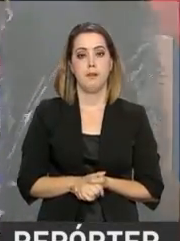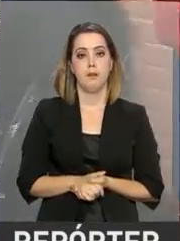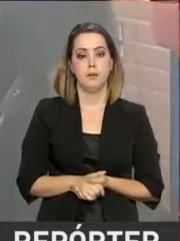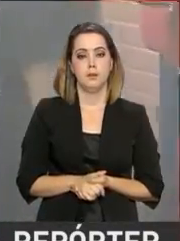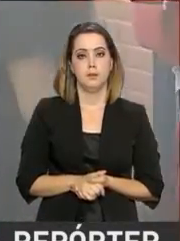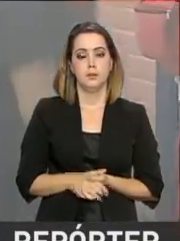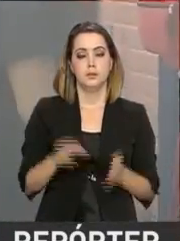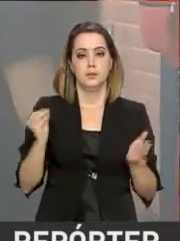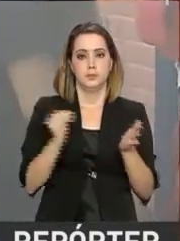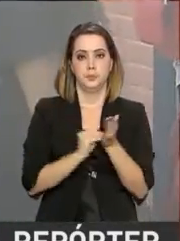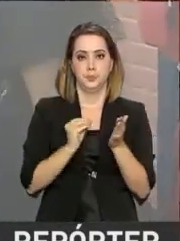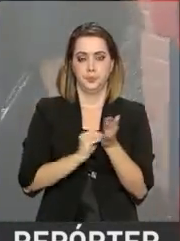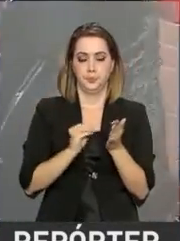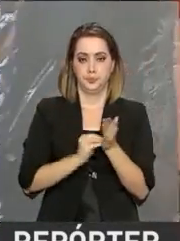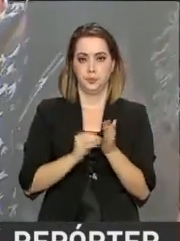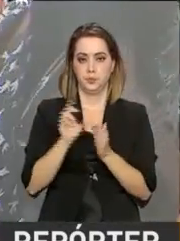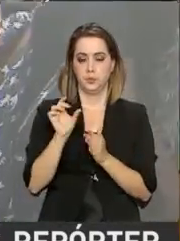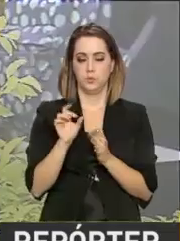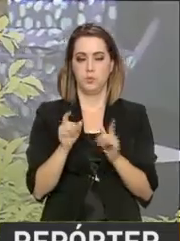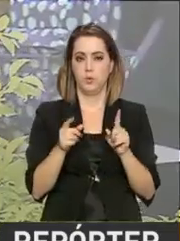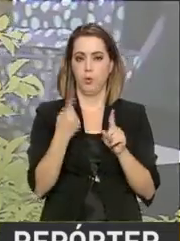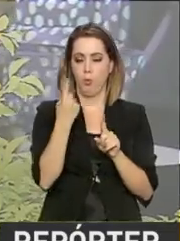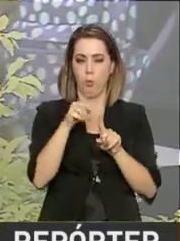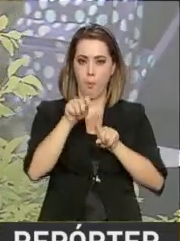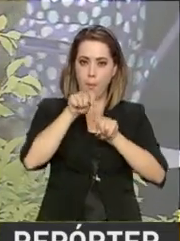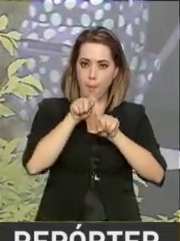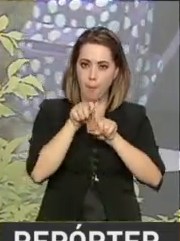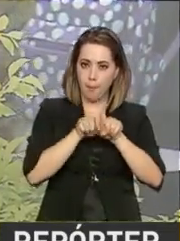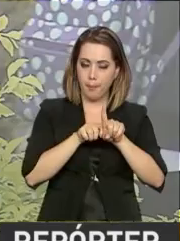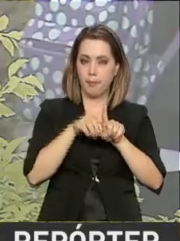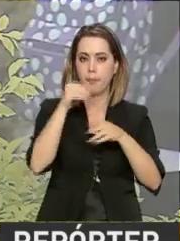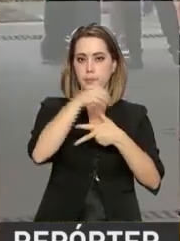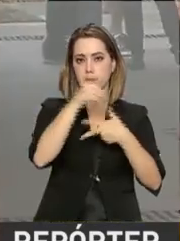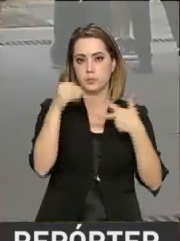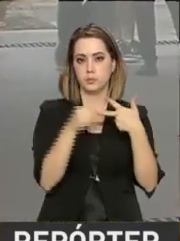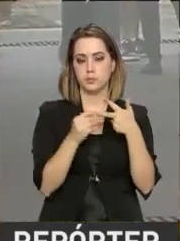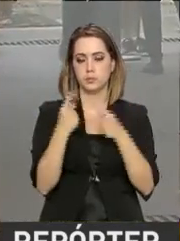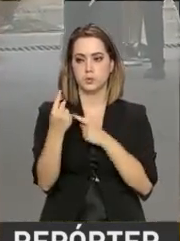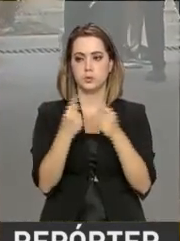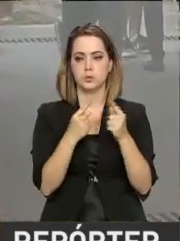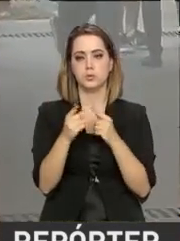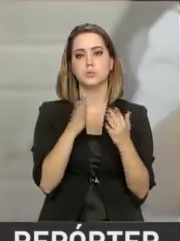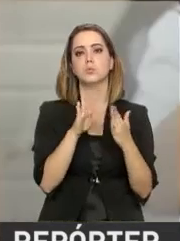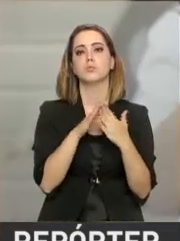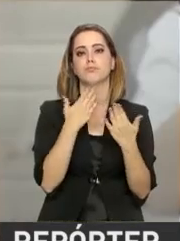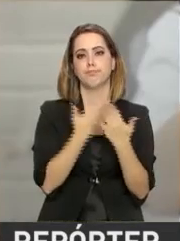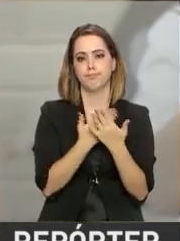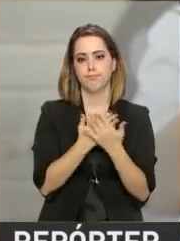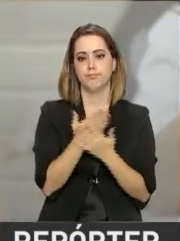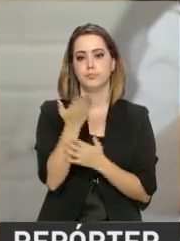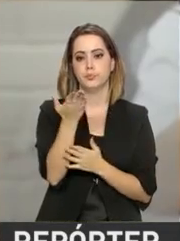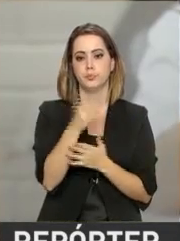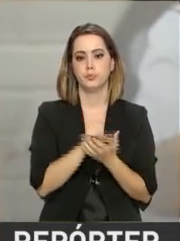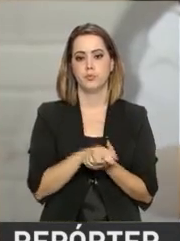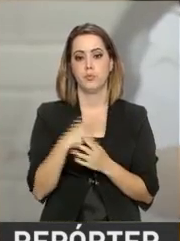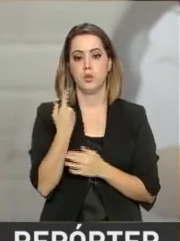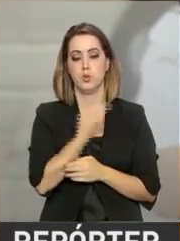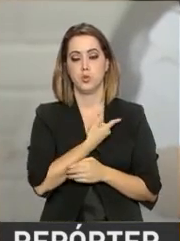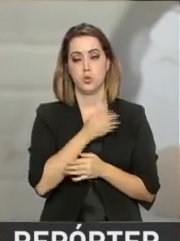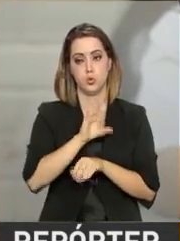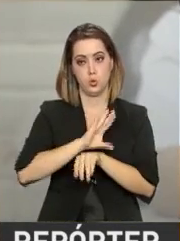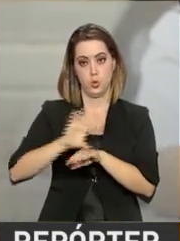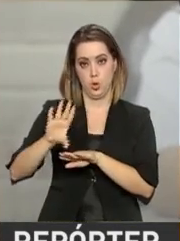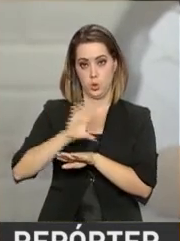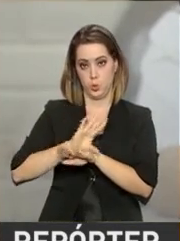faltando cerca de um mês para o enem cada minuto é precioso para os estudantes a gente está no cursinho que a secretaria de